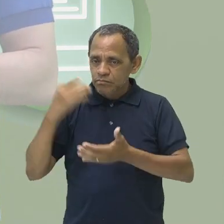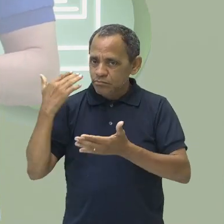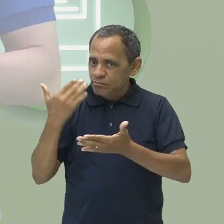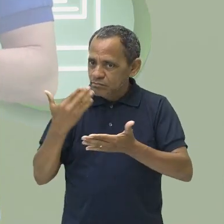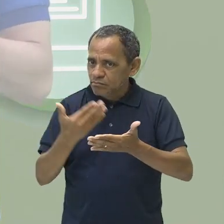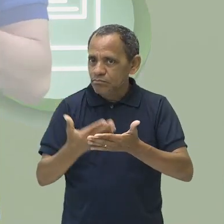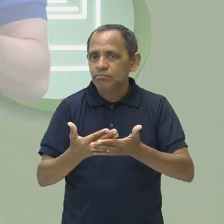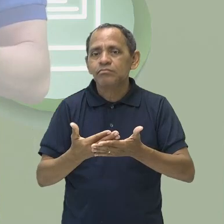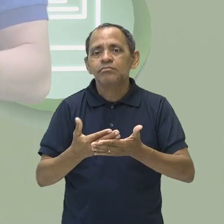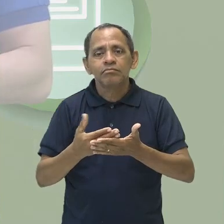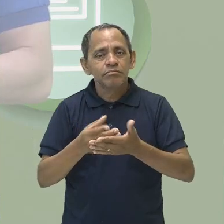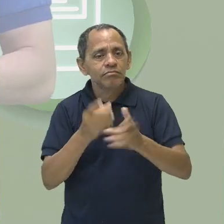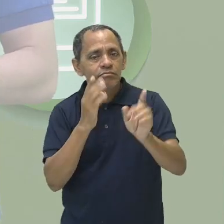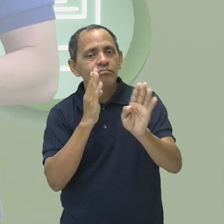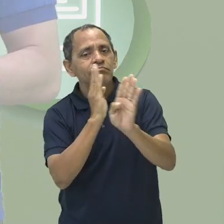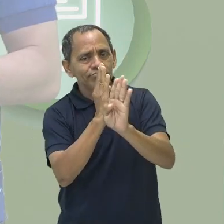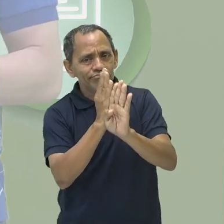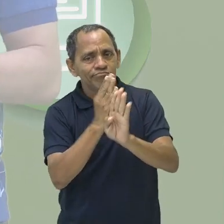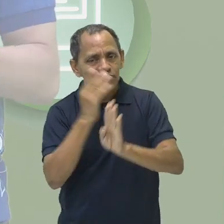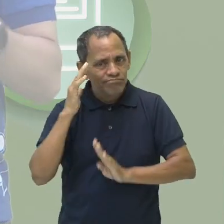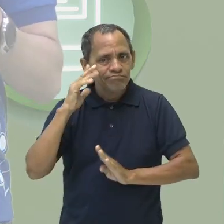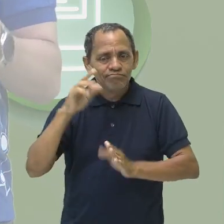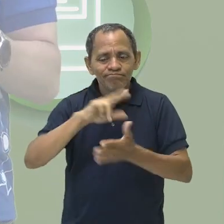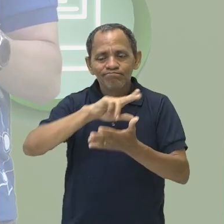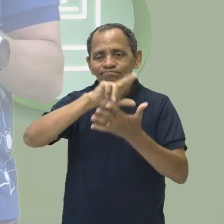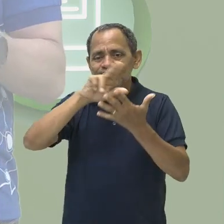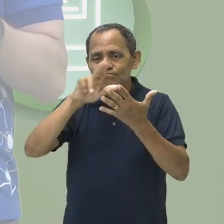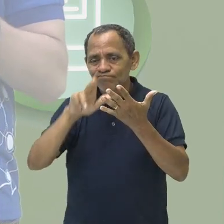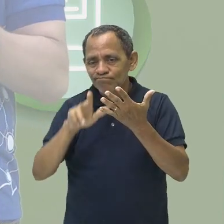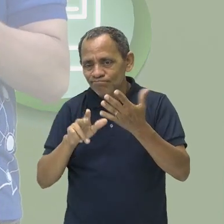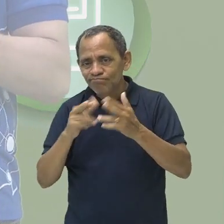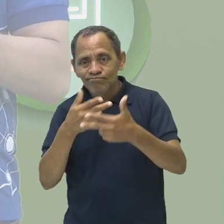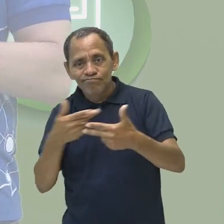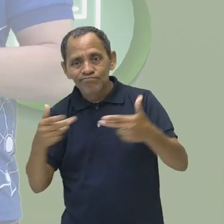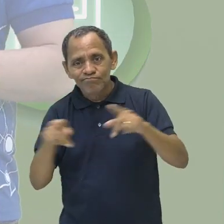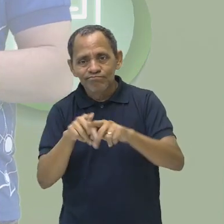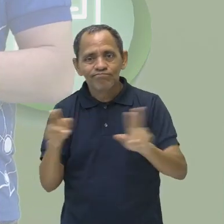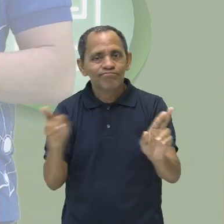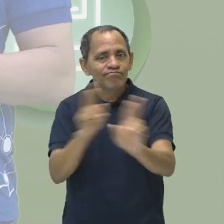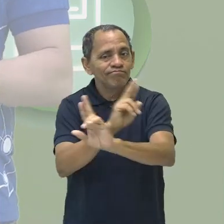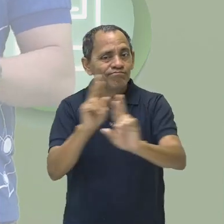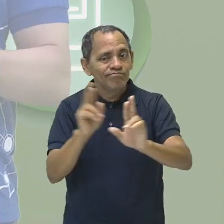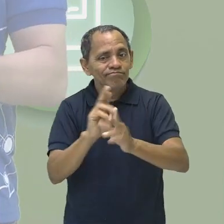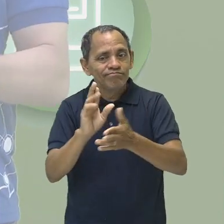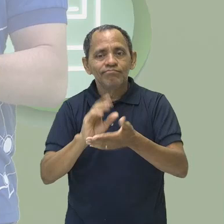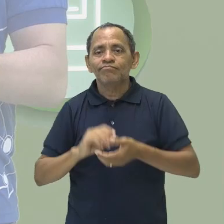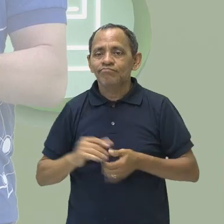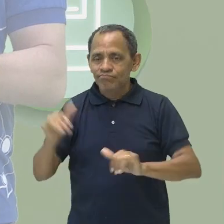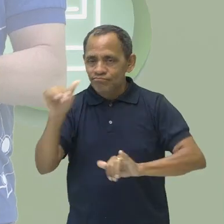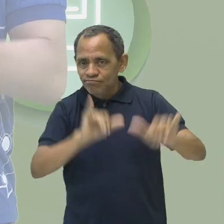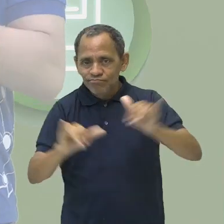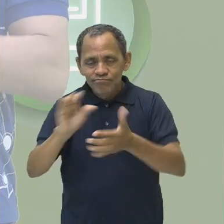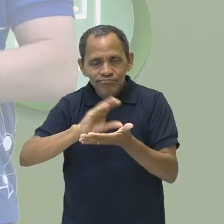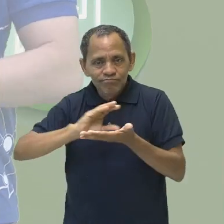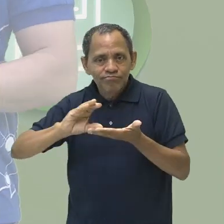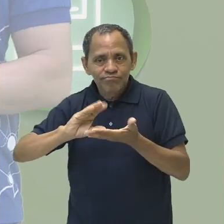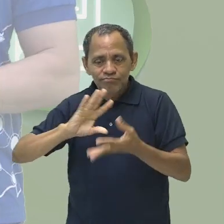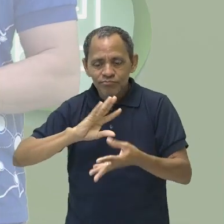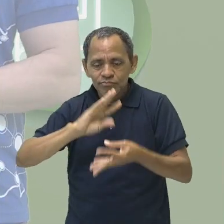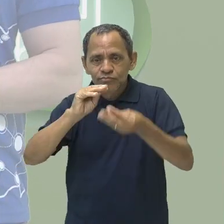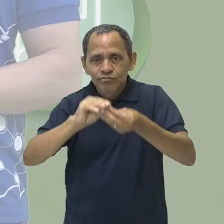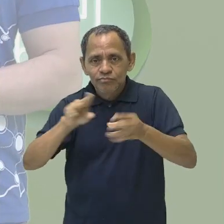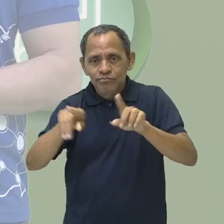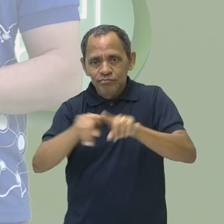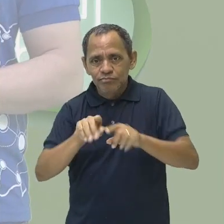essas descobertas foram acontecendo de várias coisas em relação à química orgânica, que são os compostos. Então, dê uma olhada